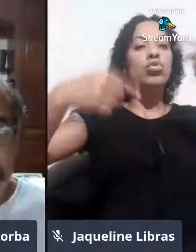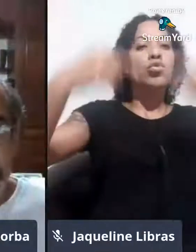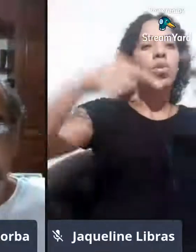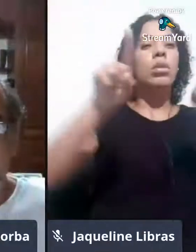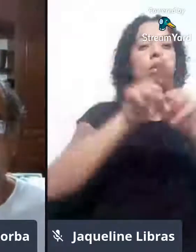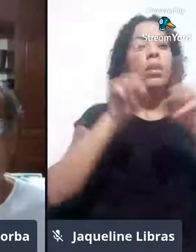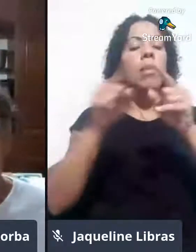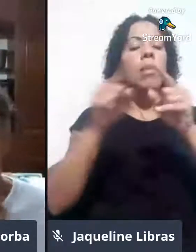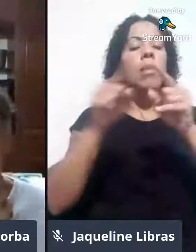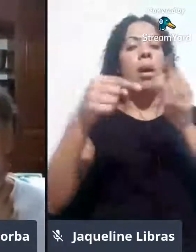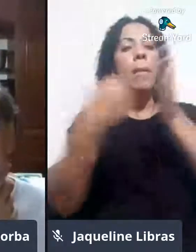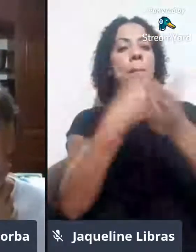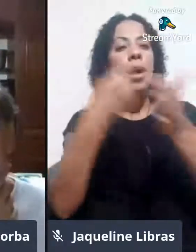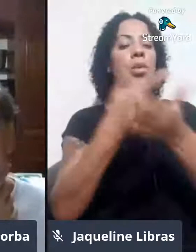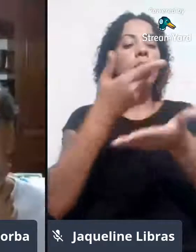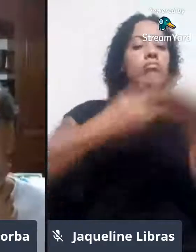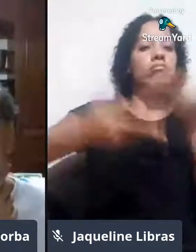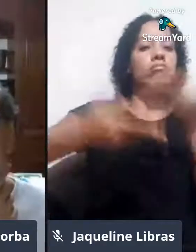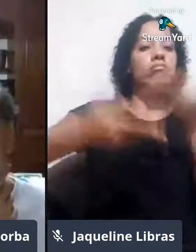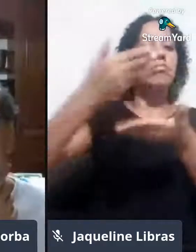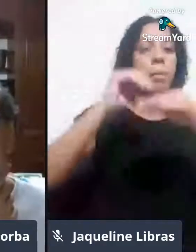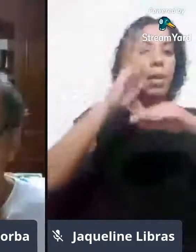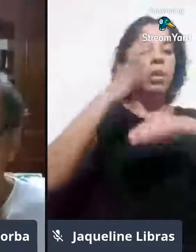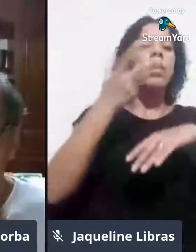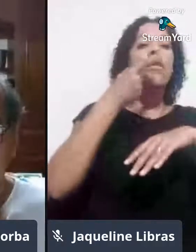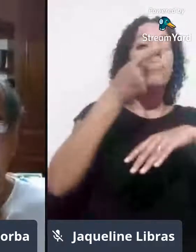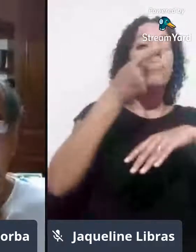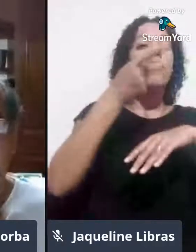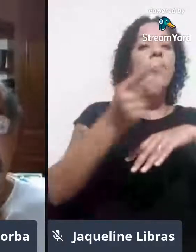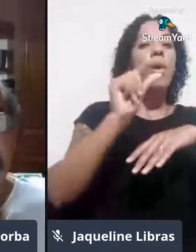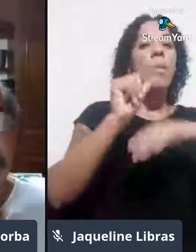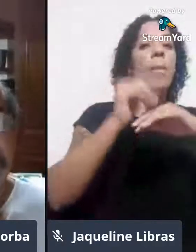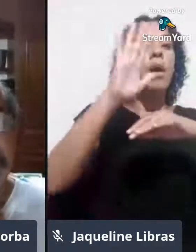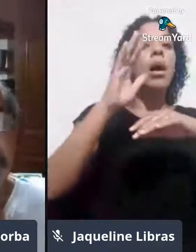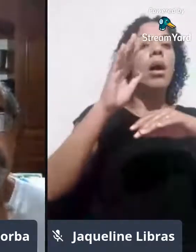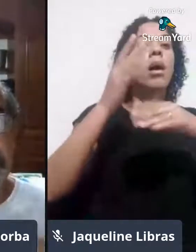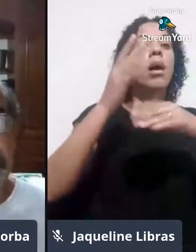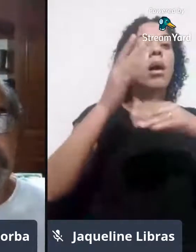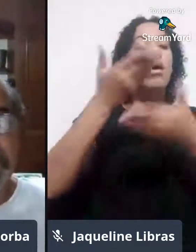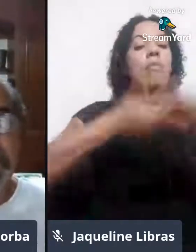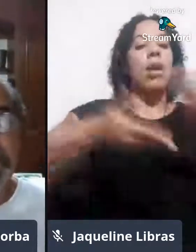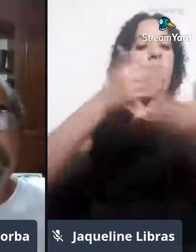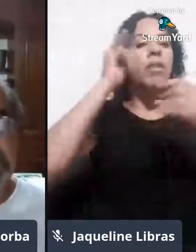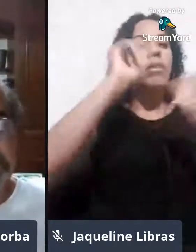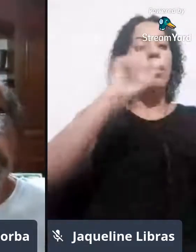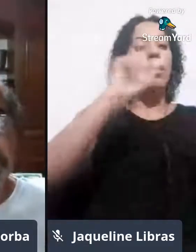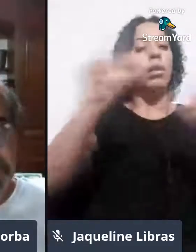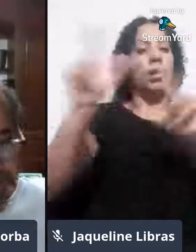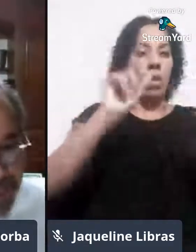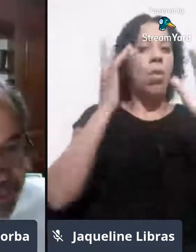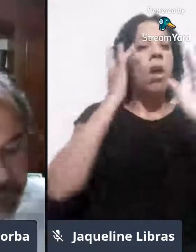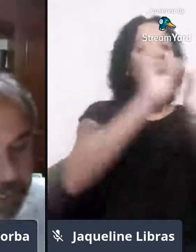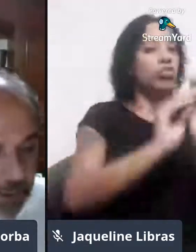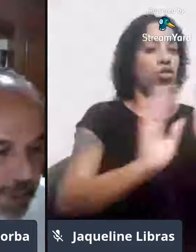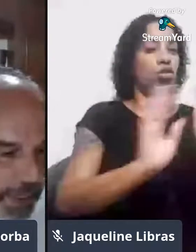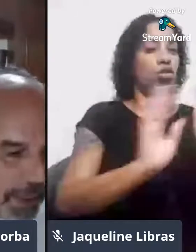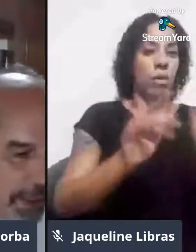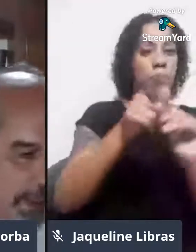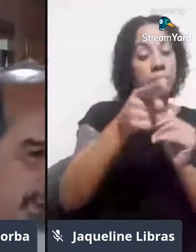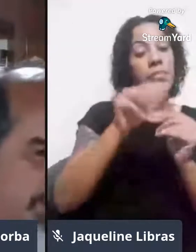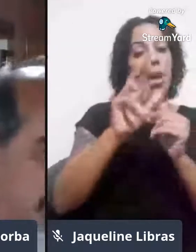questões e querer poder falar um pouco mais, de forma mais interativa, né? Então, por hora, acho que é isso, Marcelo.